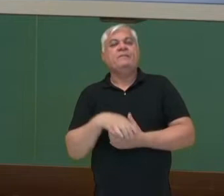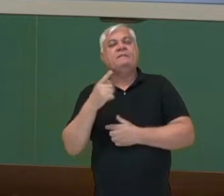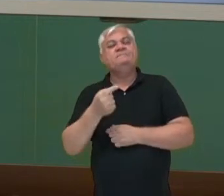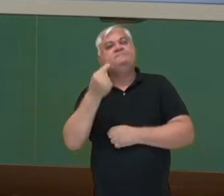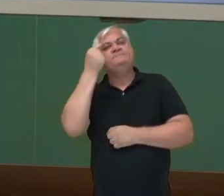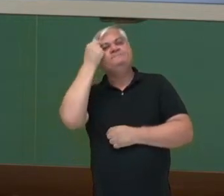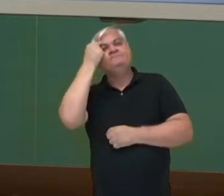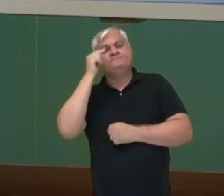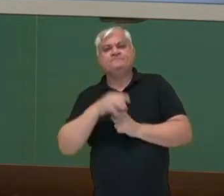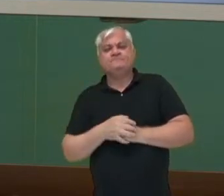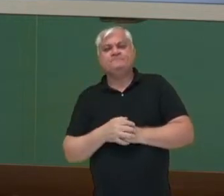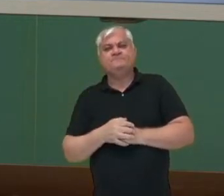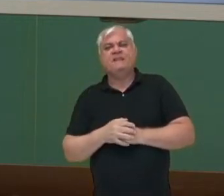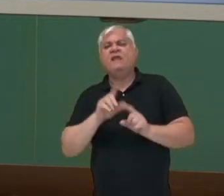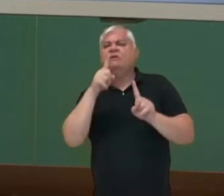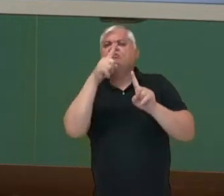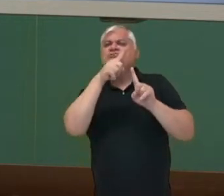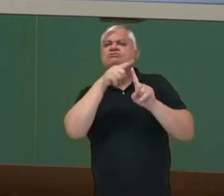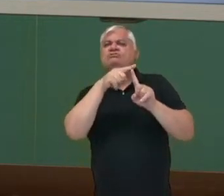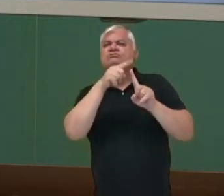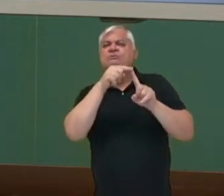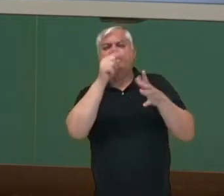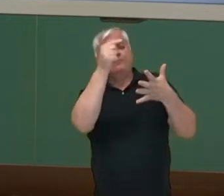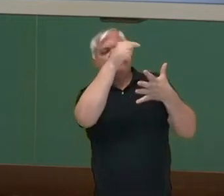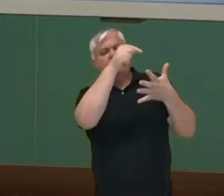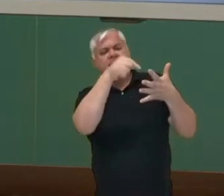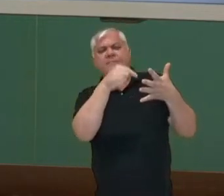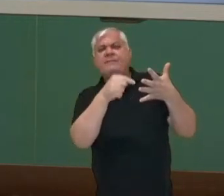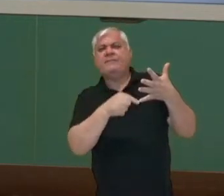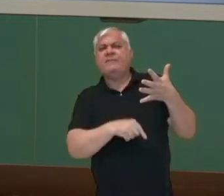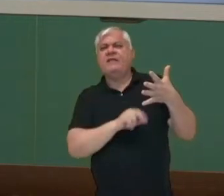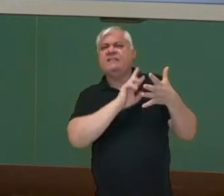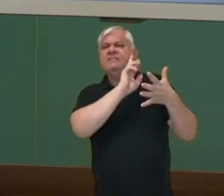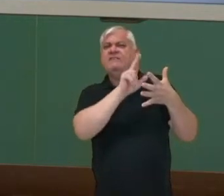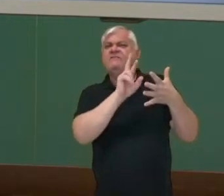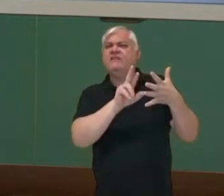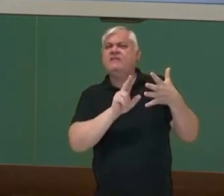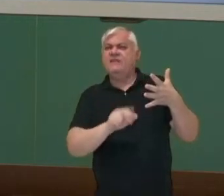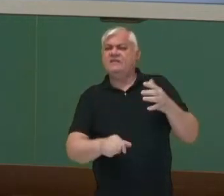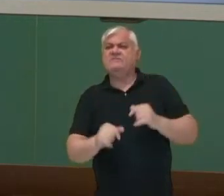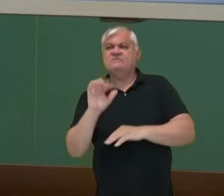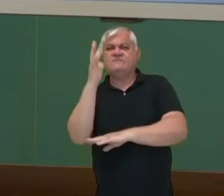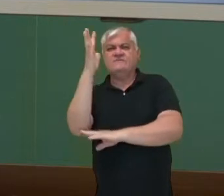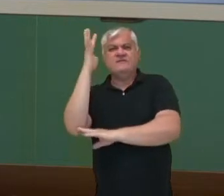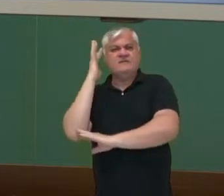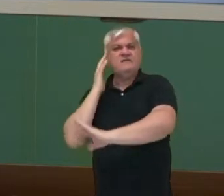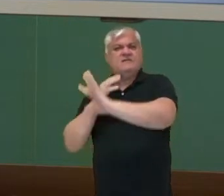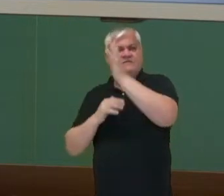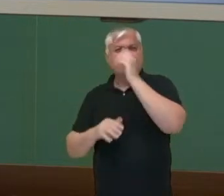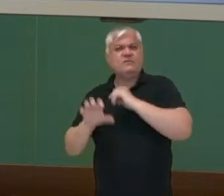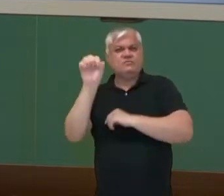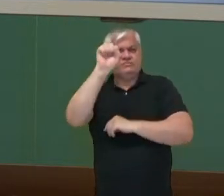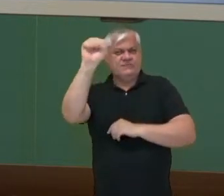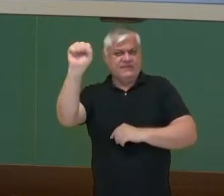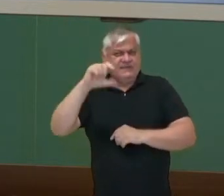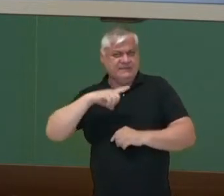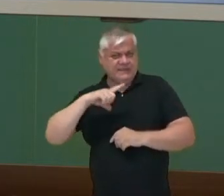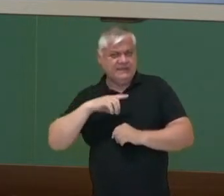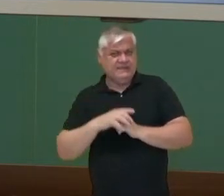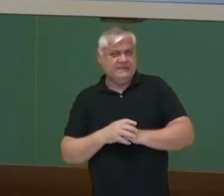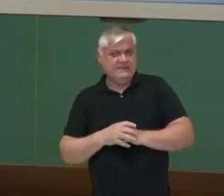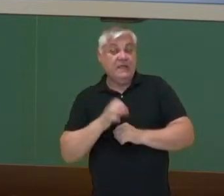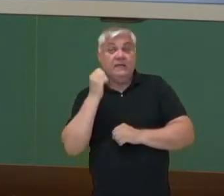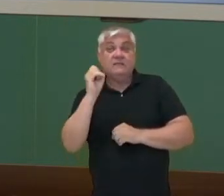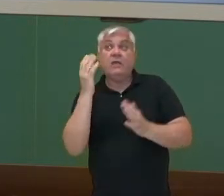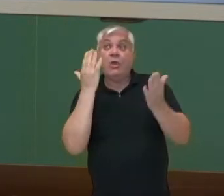juntos ali nesses tipos. Se nós falamos que existe uma variedade de tipos de vegetação no sudeste, se eu comparar com